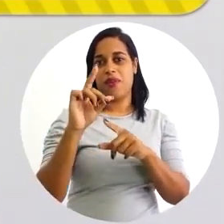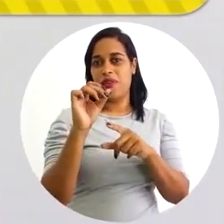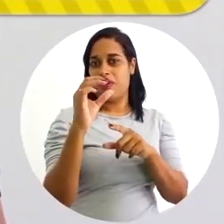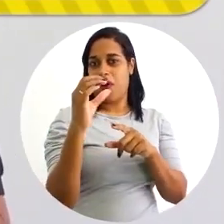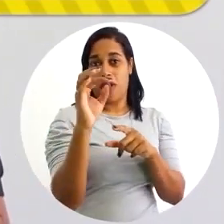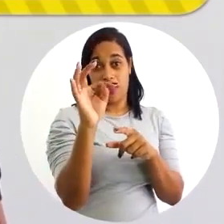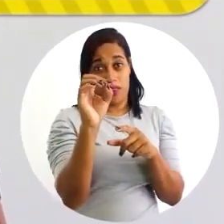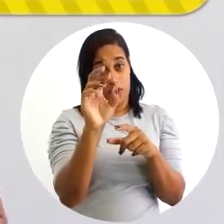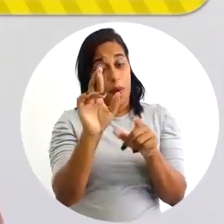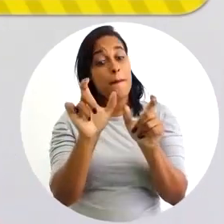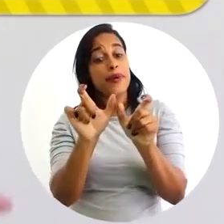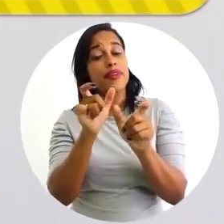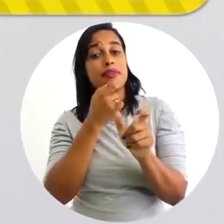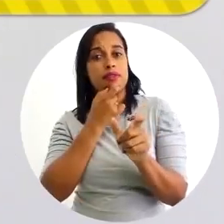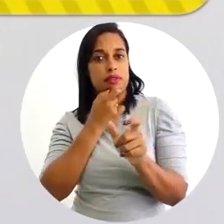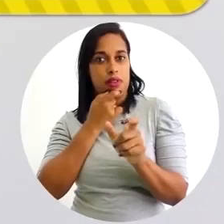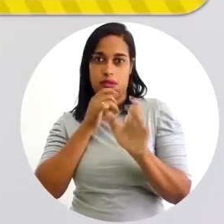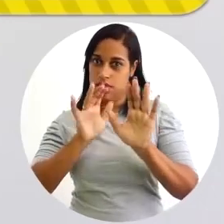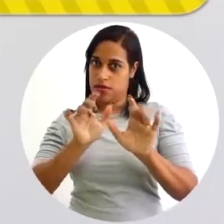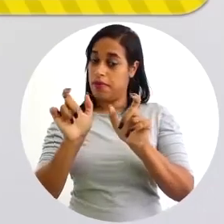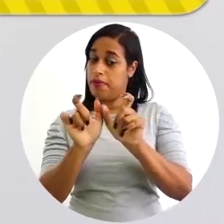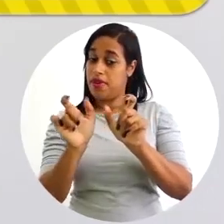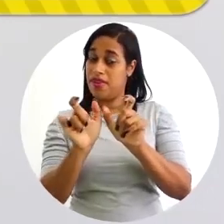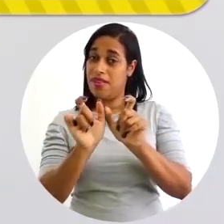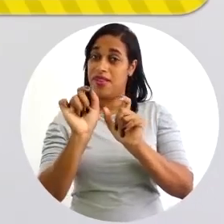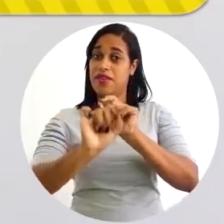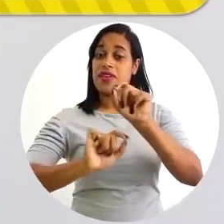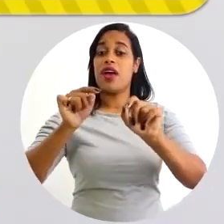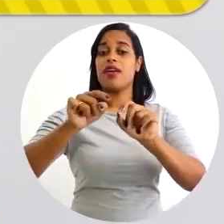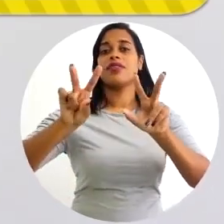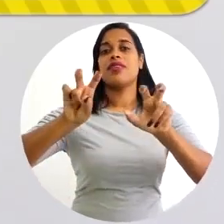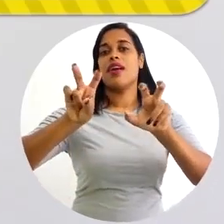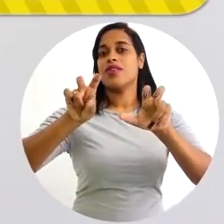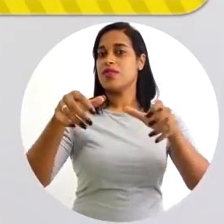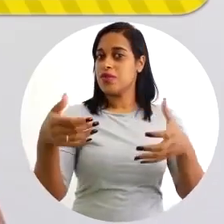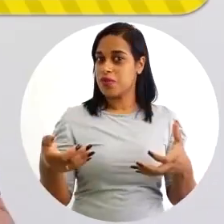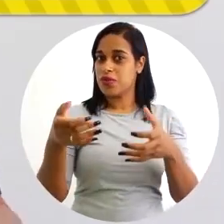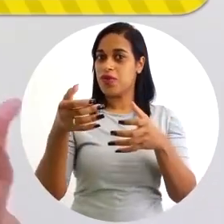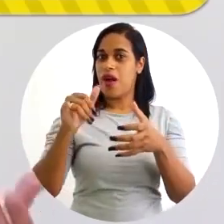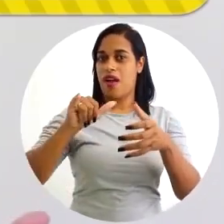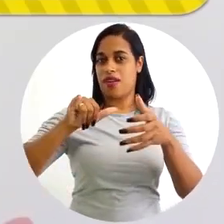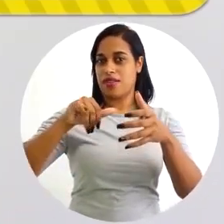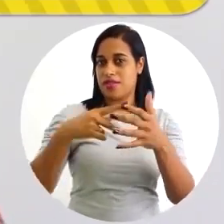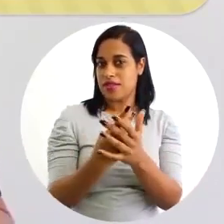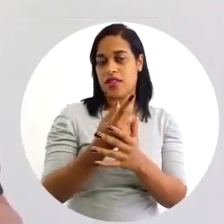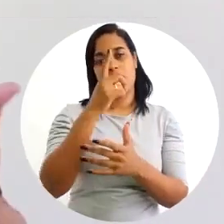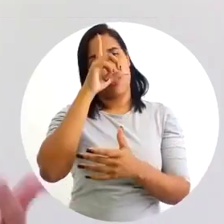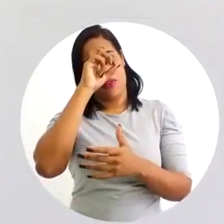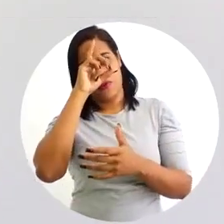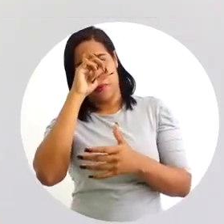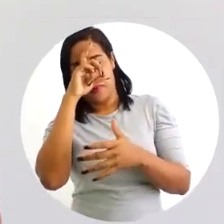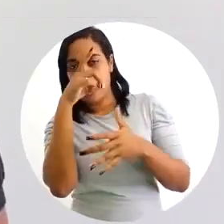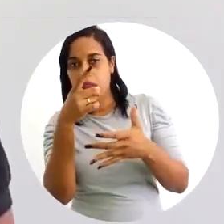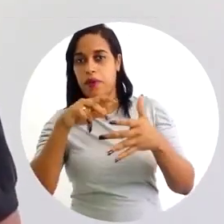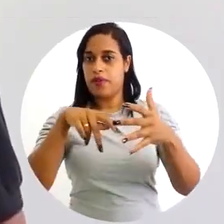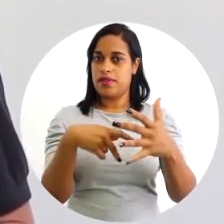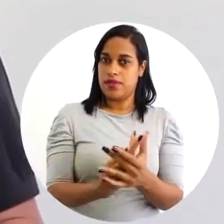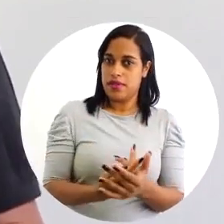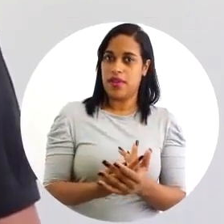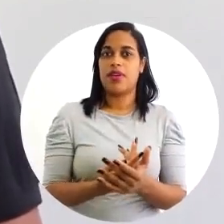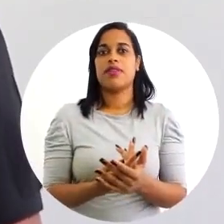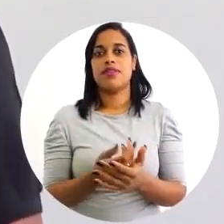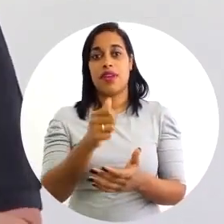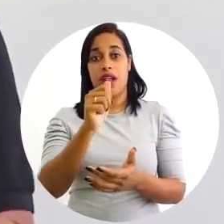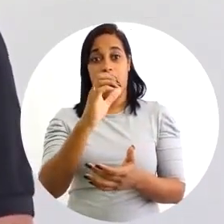doctor, né? São palavras relacionadas a esse assunto, ao assunto hospital, sobre acidente,